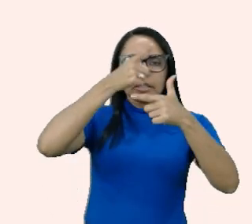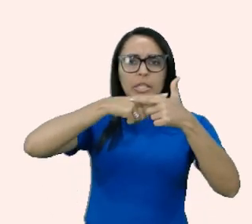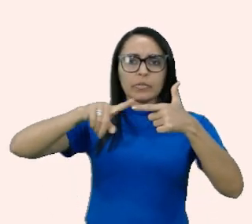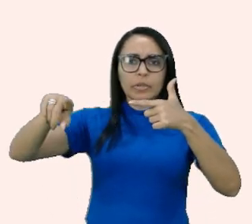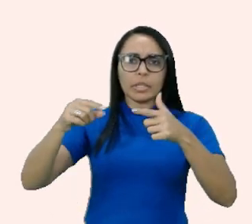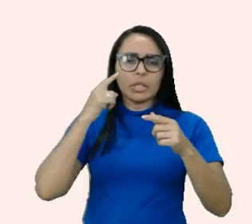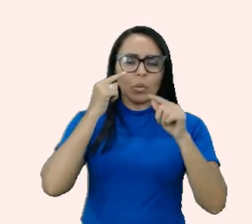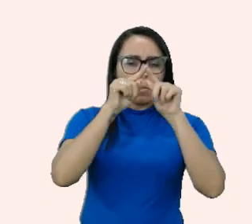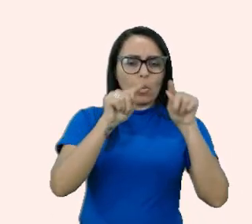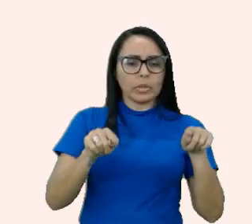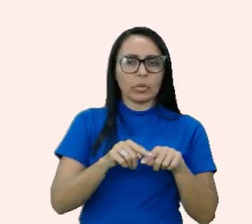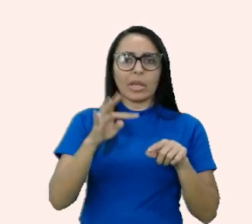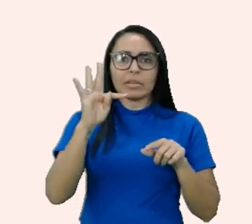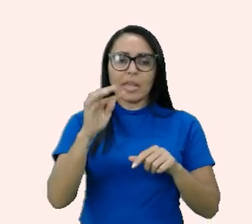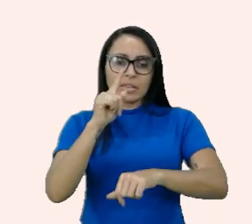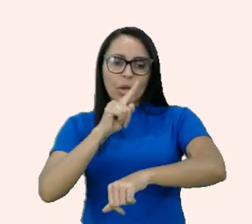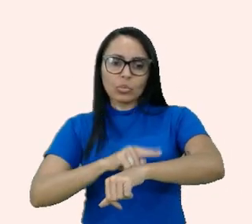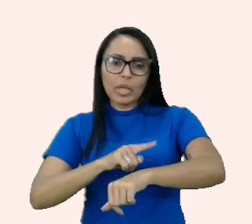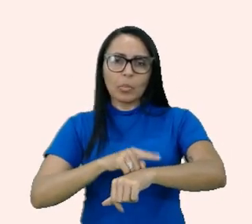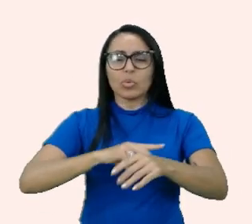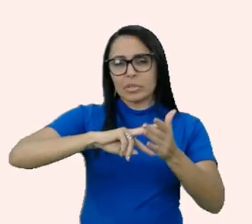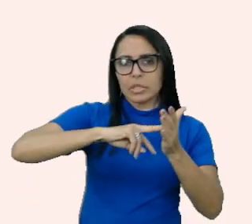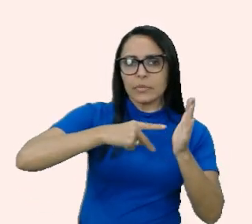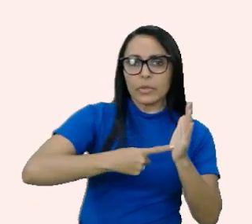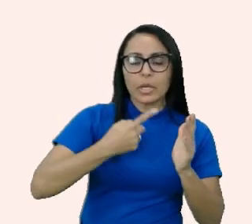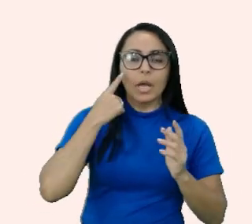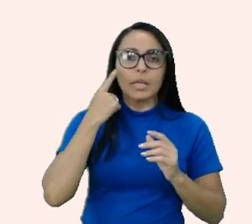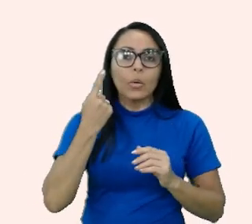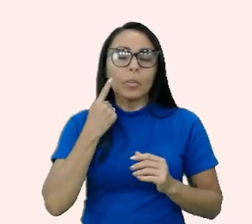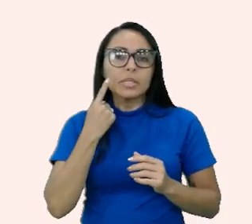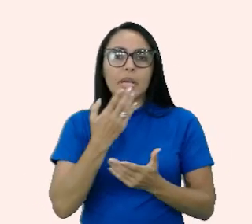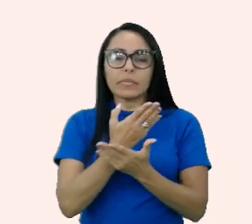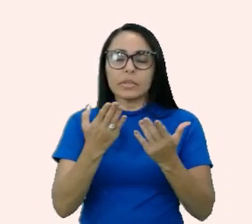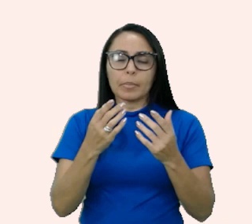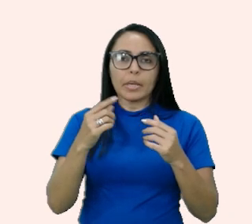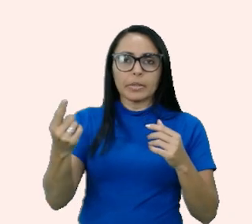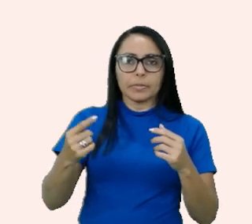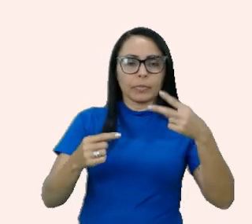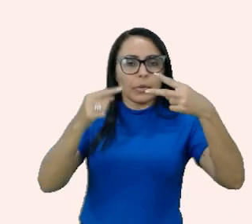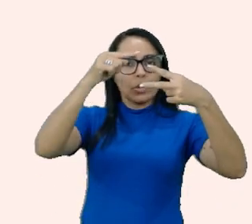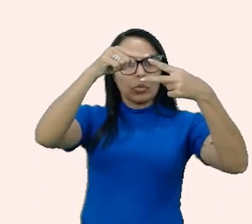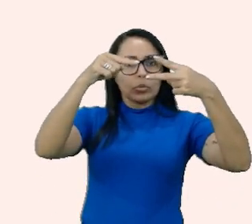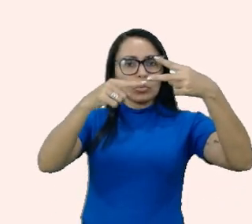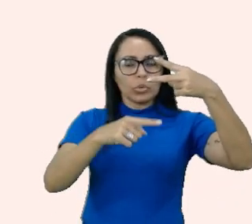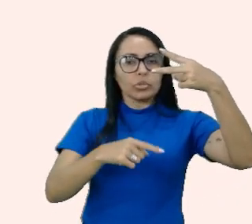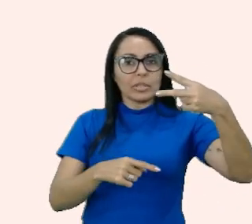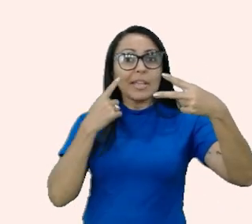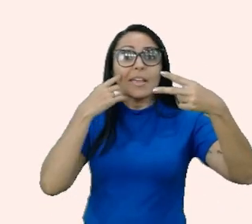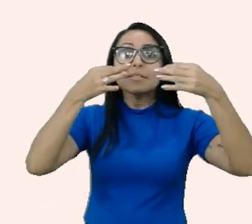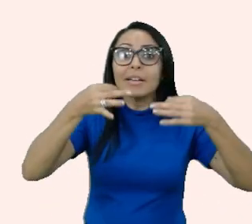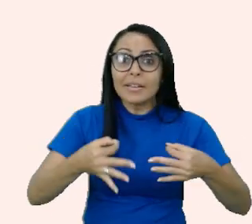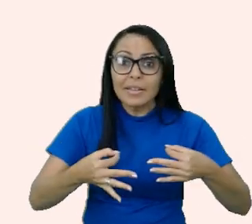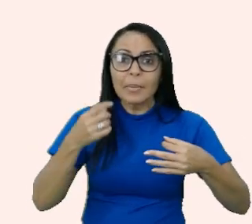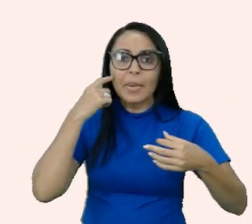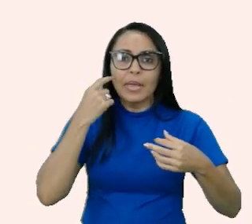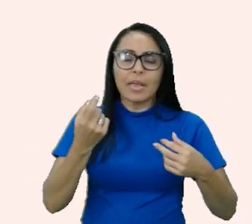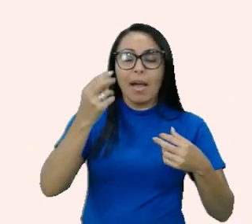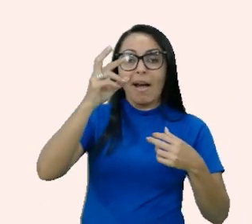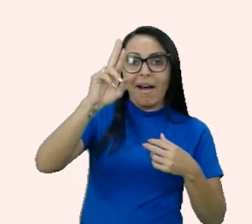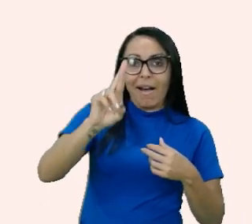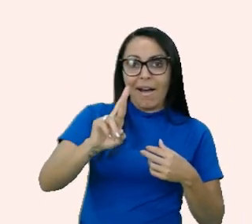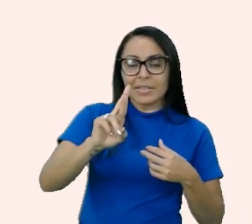o tempo. Então, observe, numerador, deslocamento, denominador, tempo. E aí eu tenho exatamente a